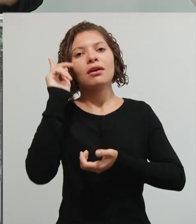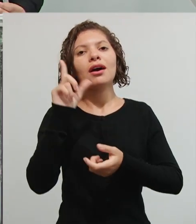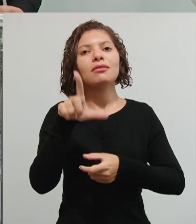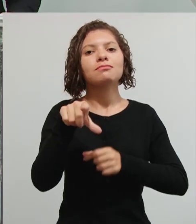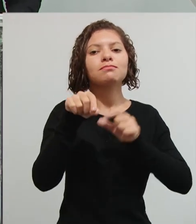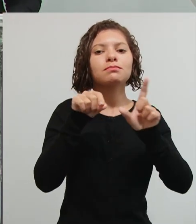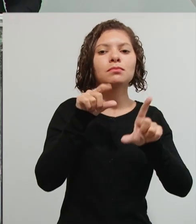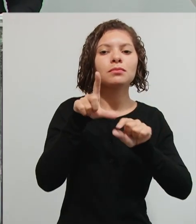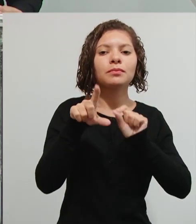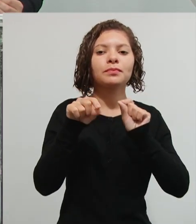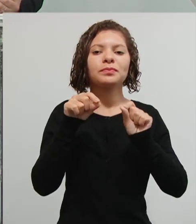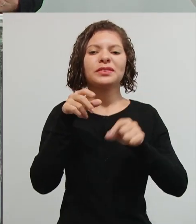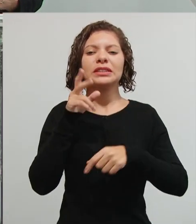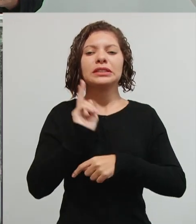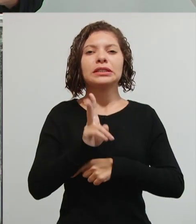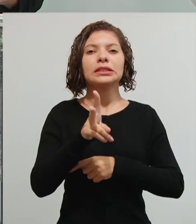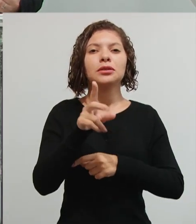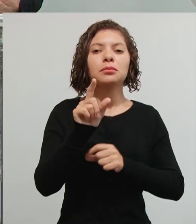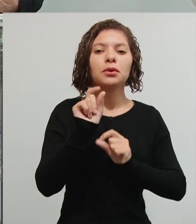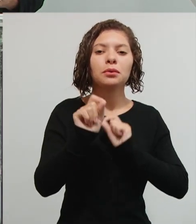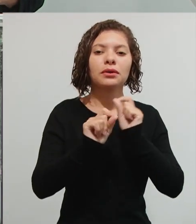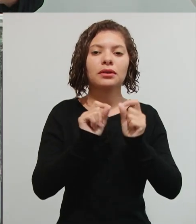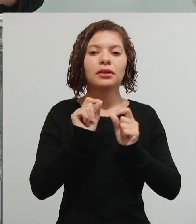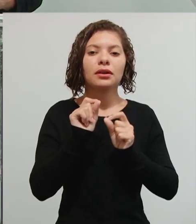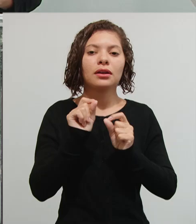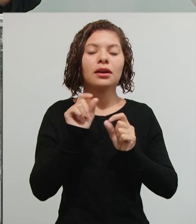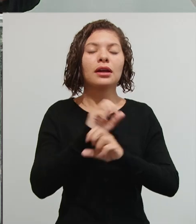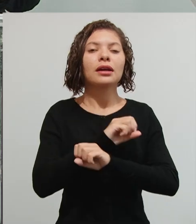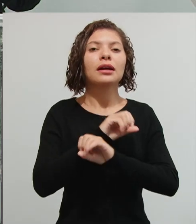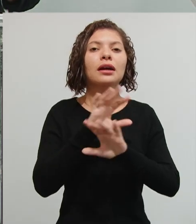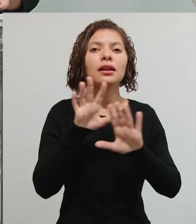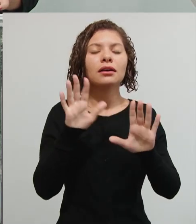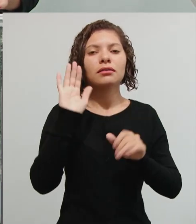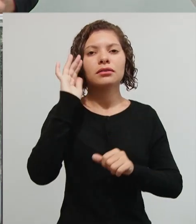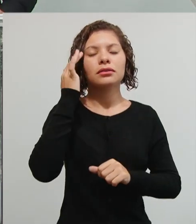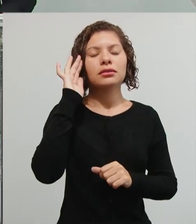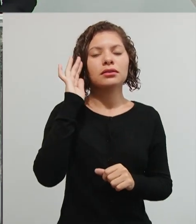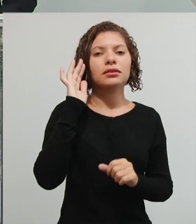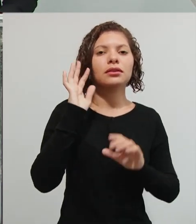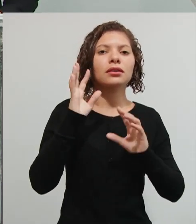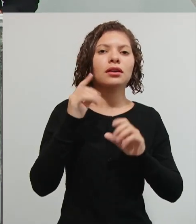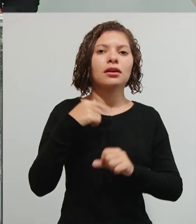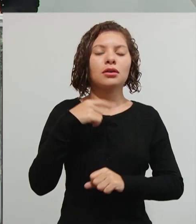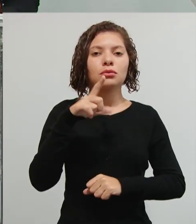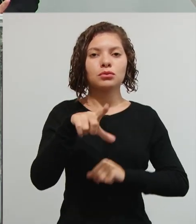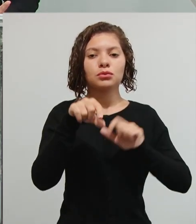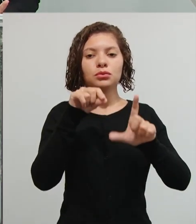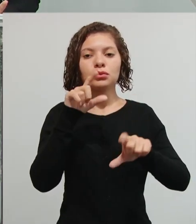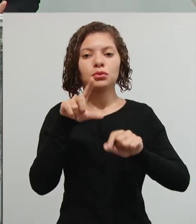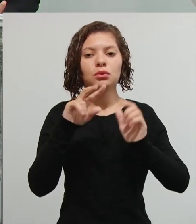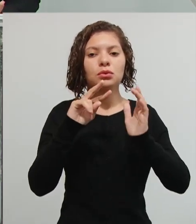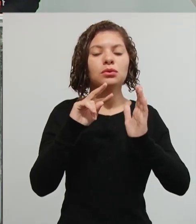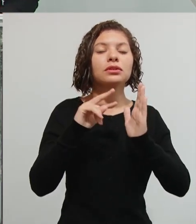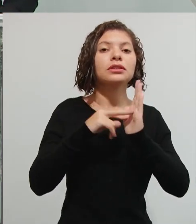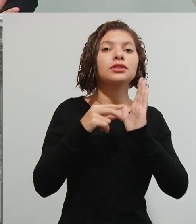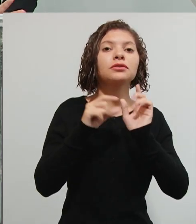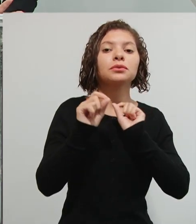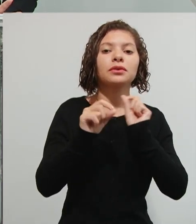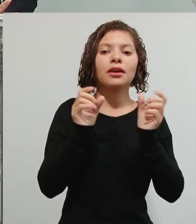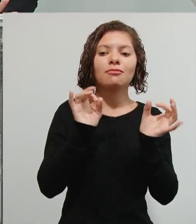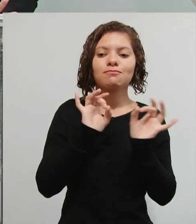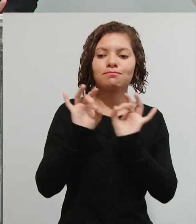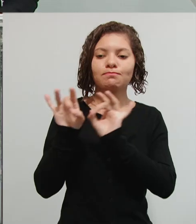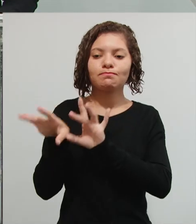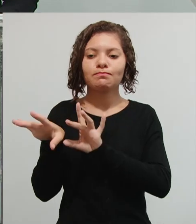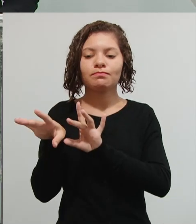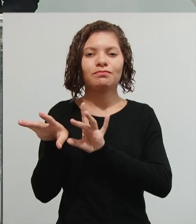Enfrentando trade-offs o tempo todo é uma forma de entender que tudo que eu escolho significa também vários abandonos. Eu estou abandonando